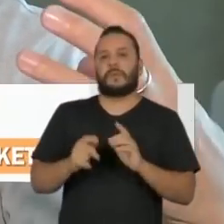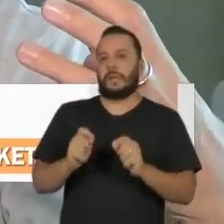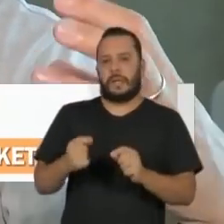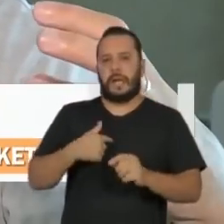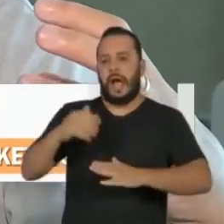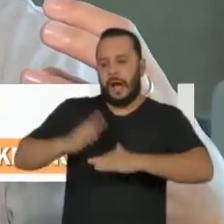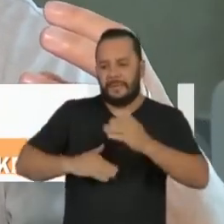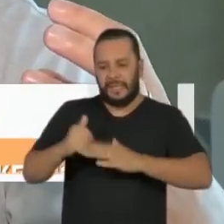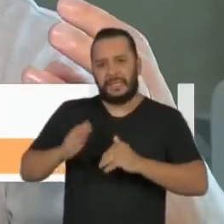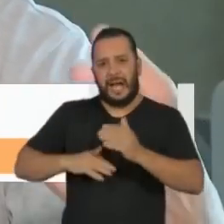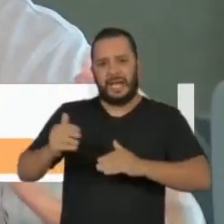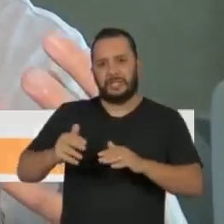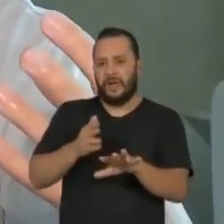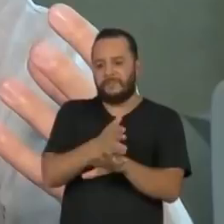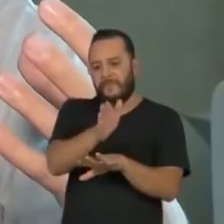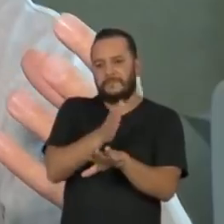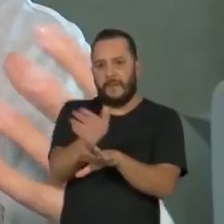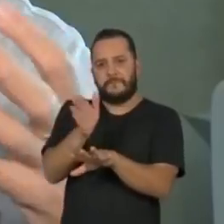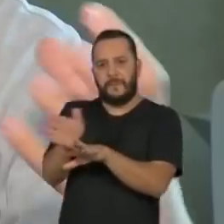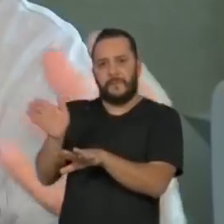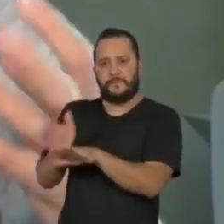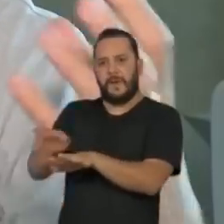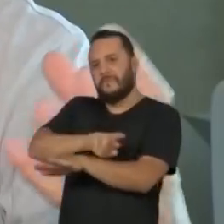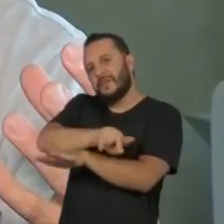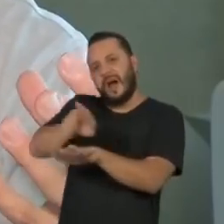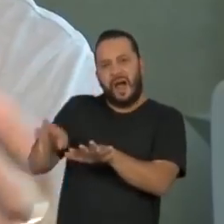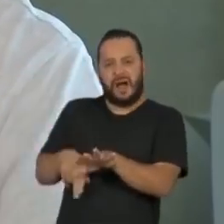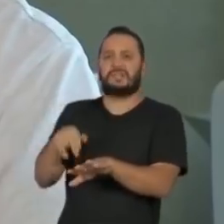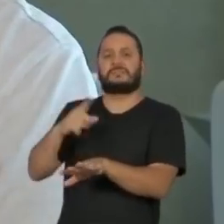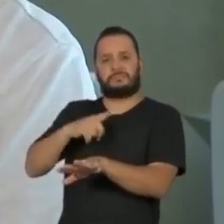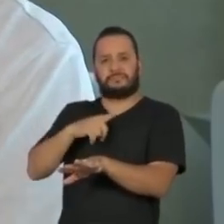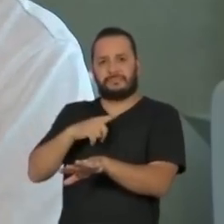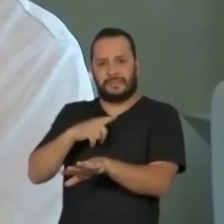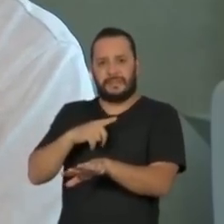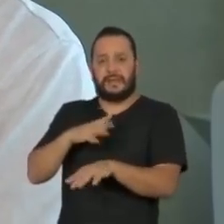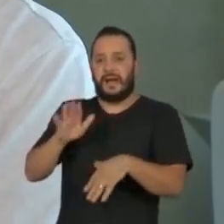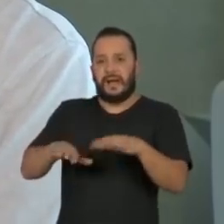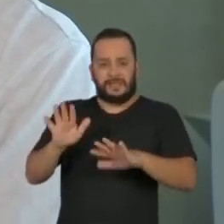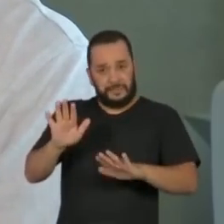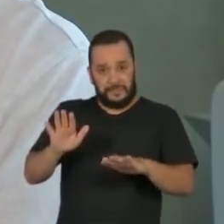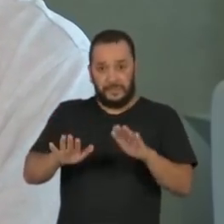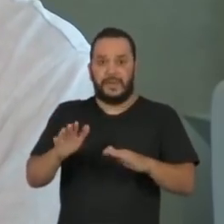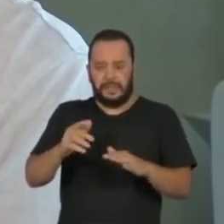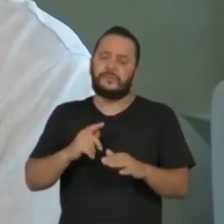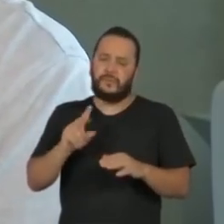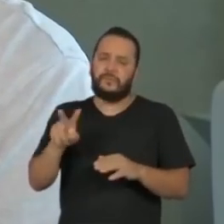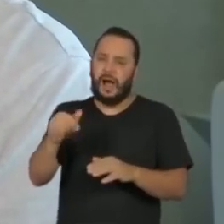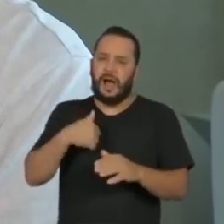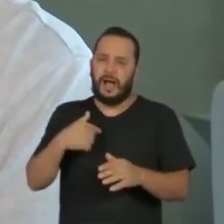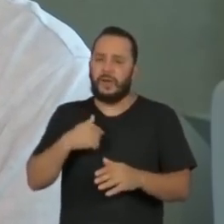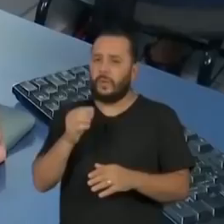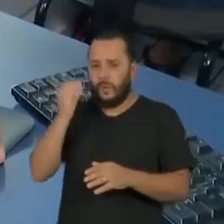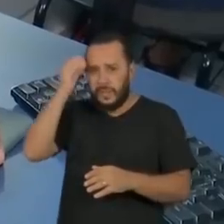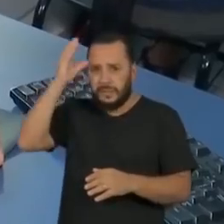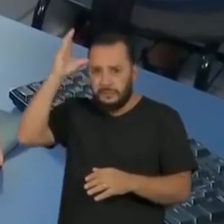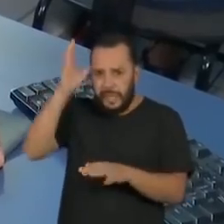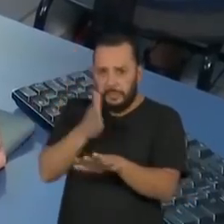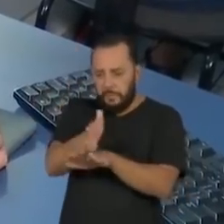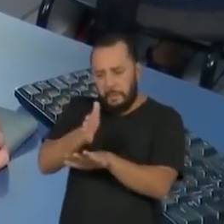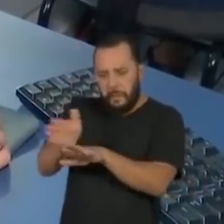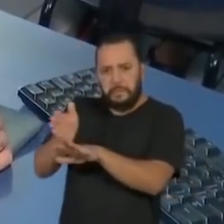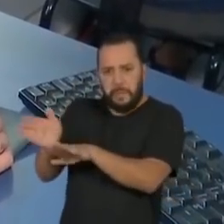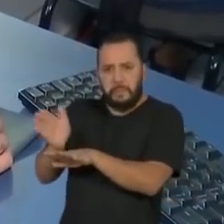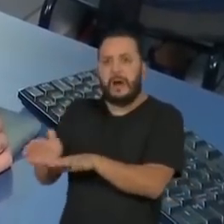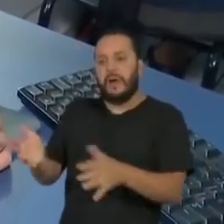muitas vezes não tem uma correlação direta uma com a outra, vai ser muito valorizado no mercado de trabalho. Você vai